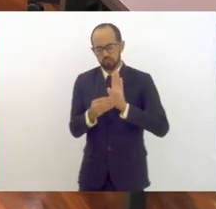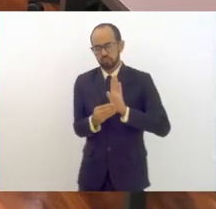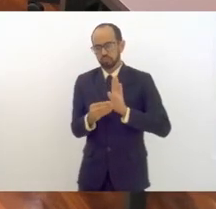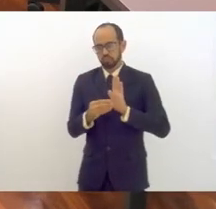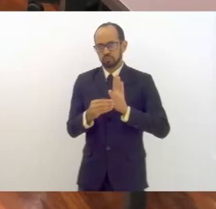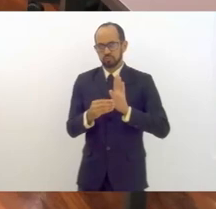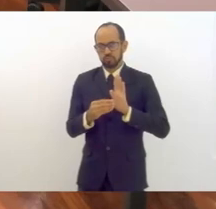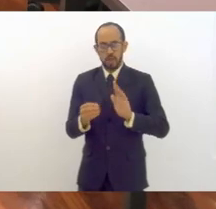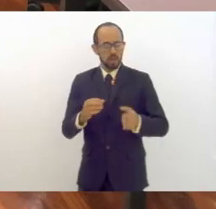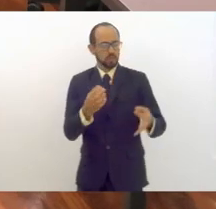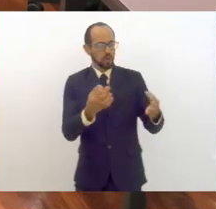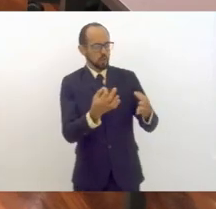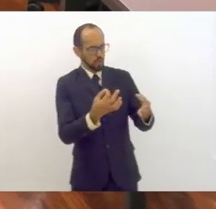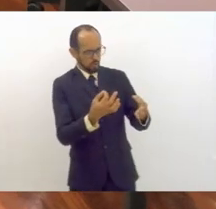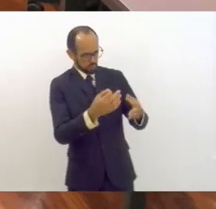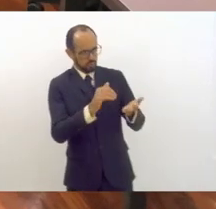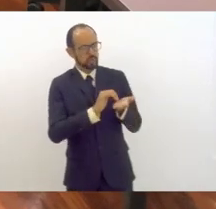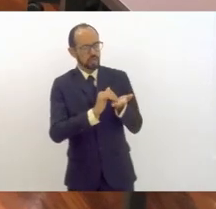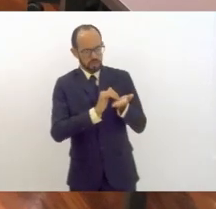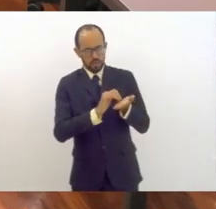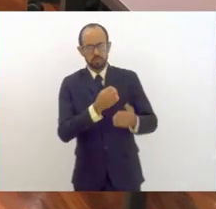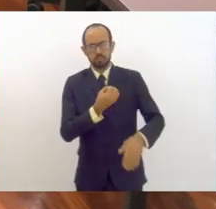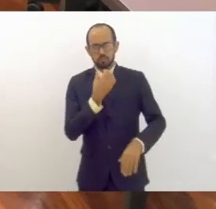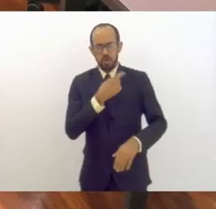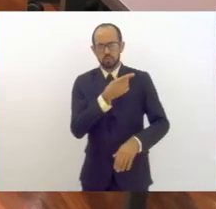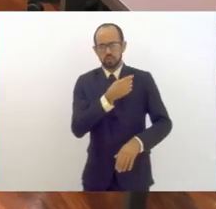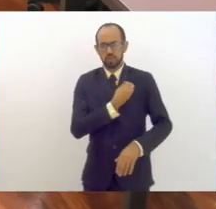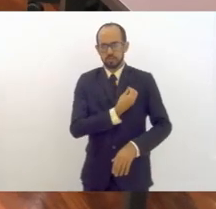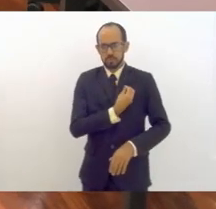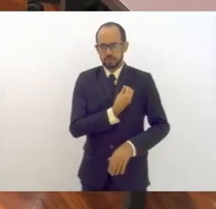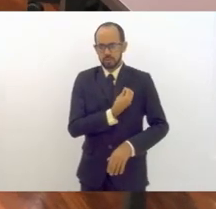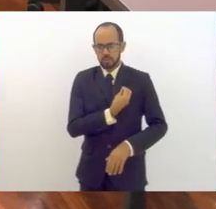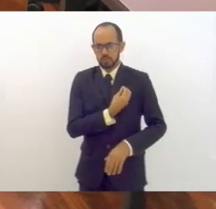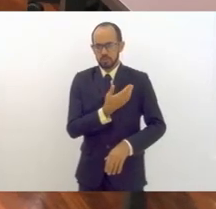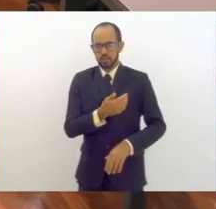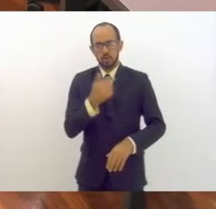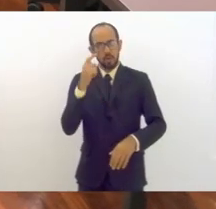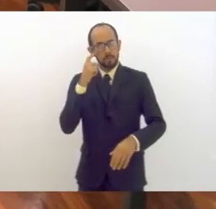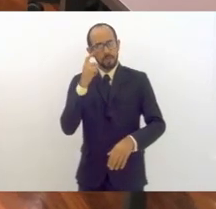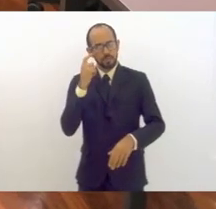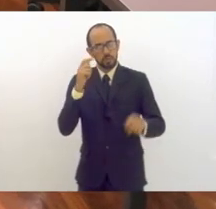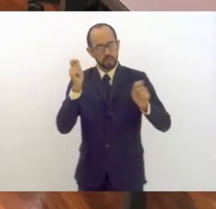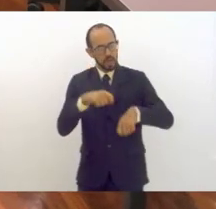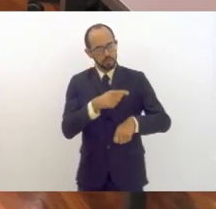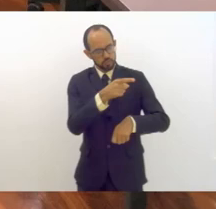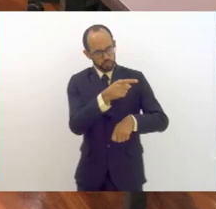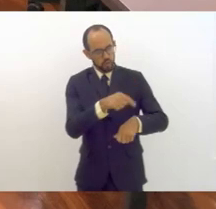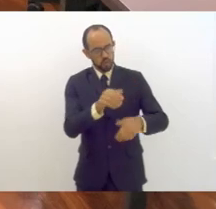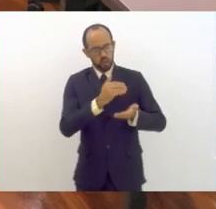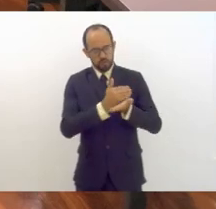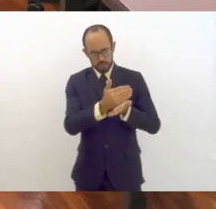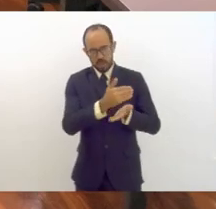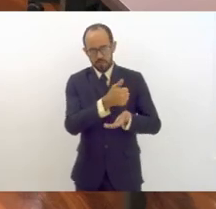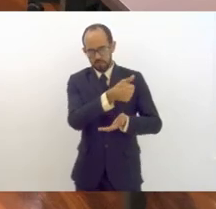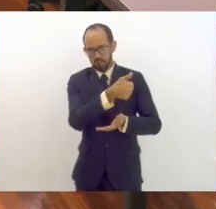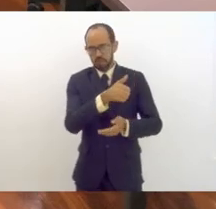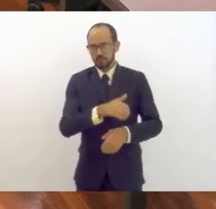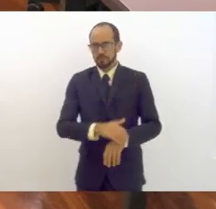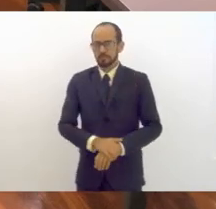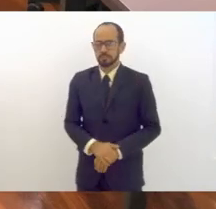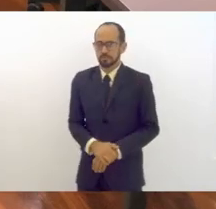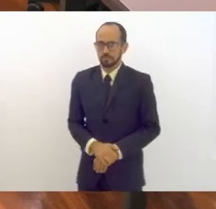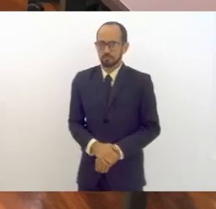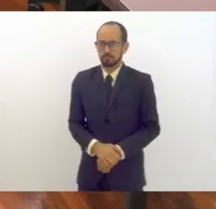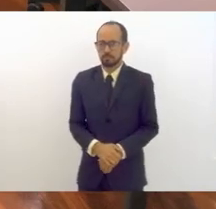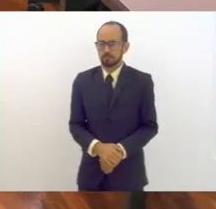está ótimo, secretário. Que bom que o senhor está presente aí. Então, imagino que o senhor comece aí também, né? Então, tá. Eu